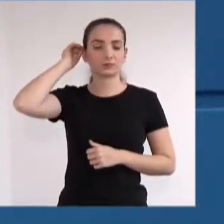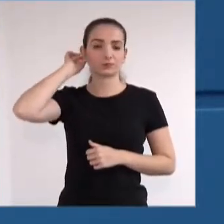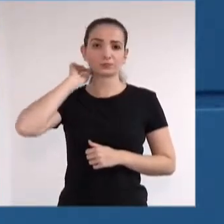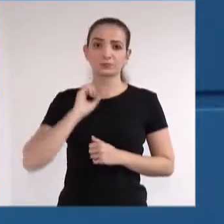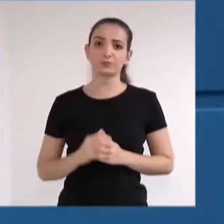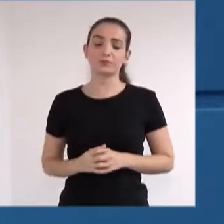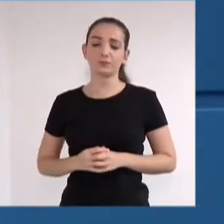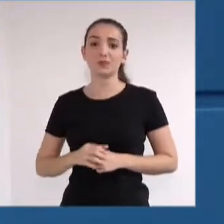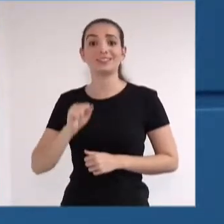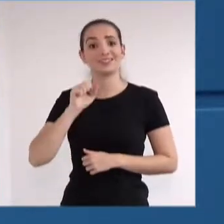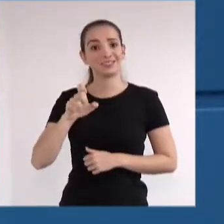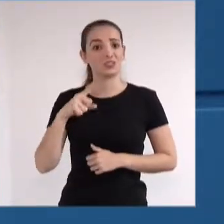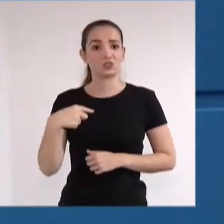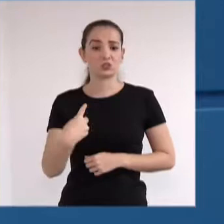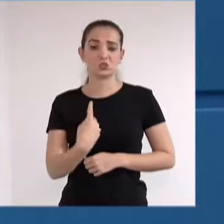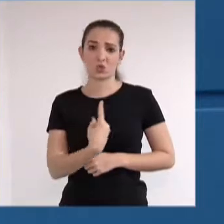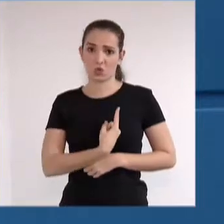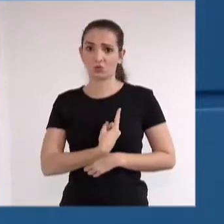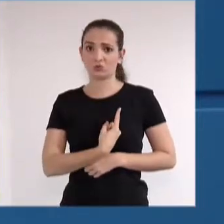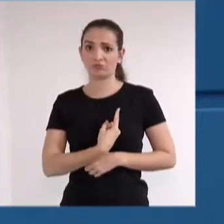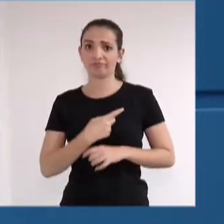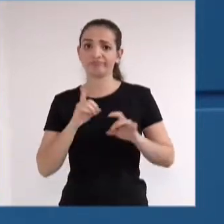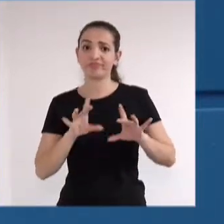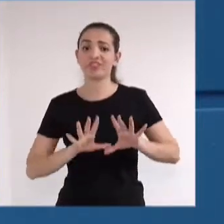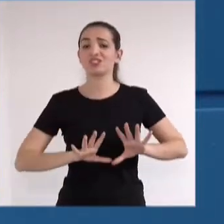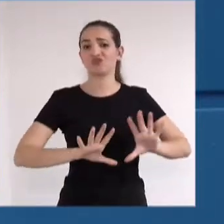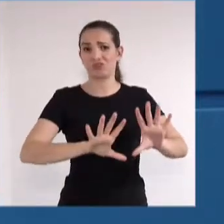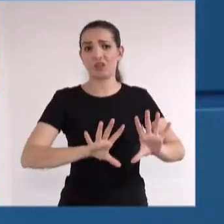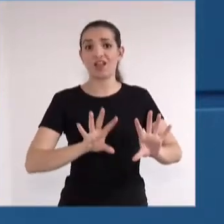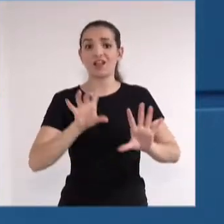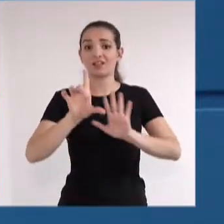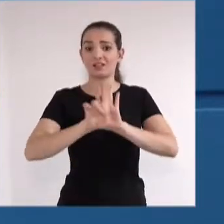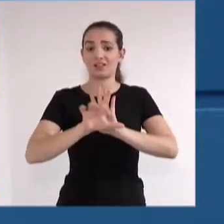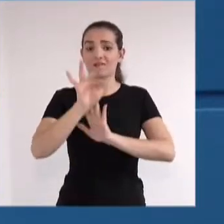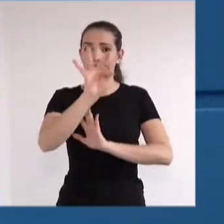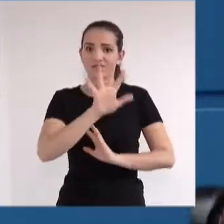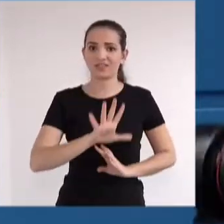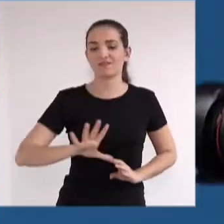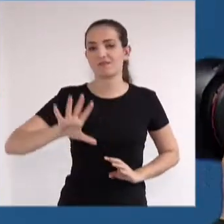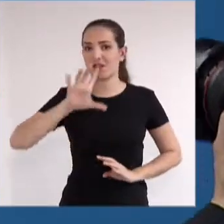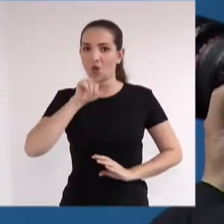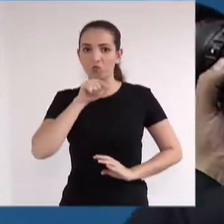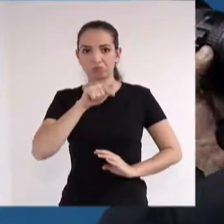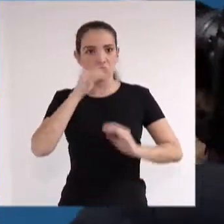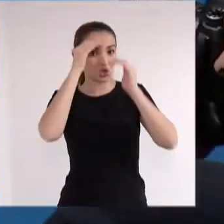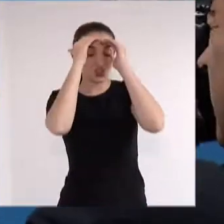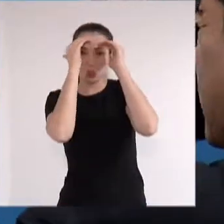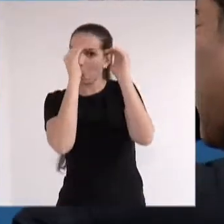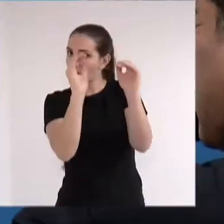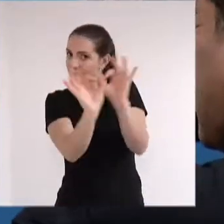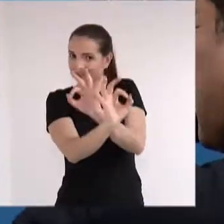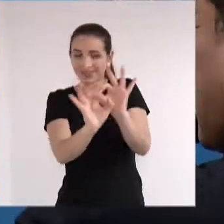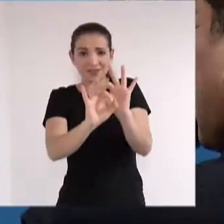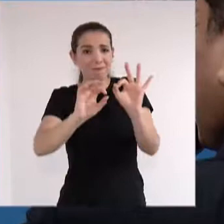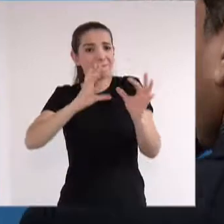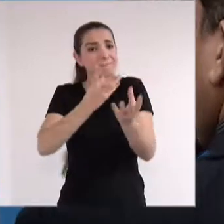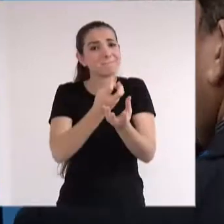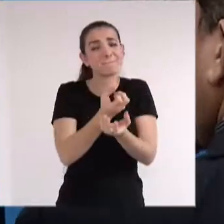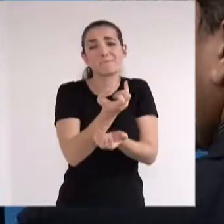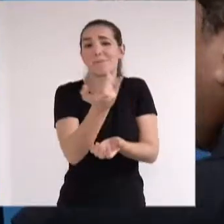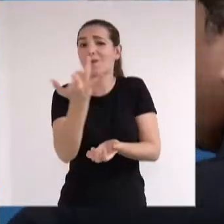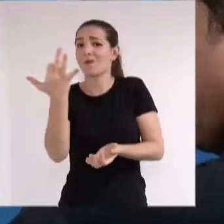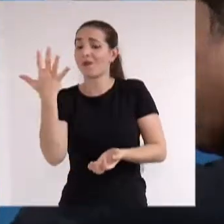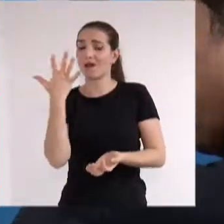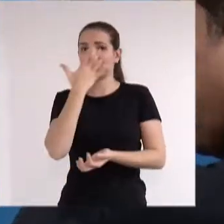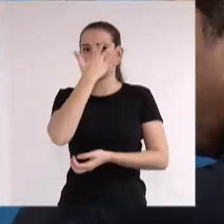nós deixarmos as leis federais que não estão sendo cumpridas por milhares de